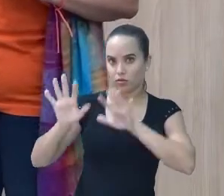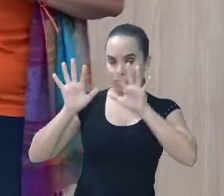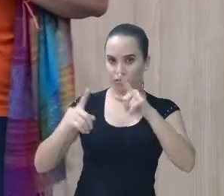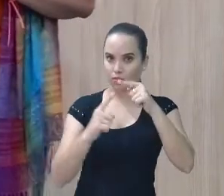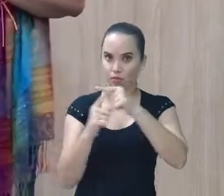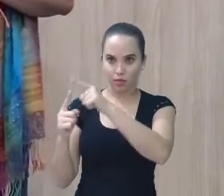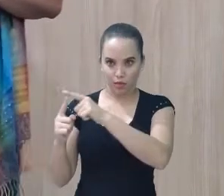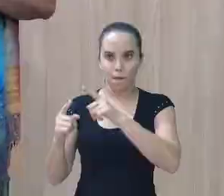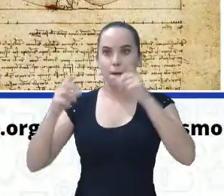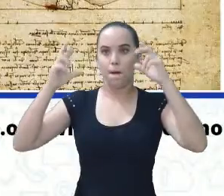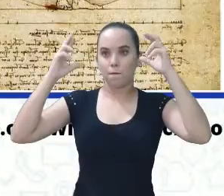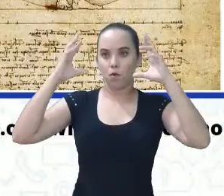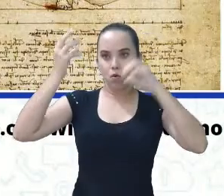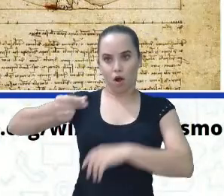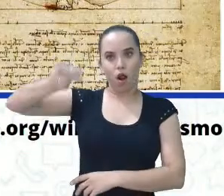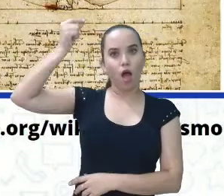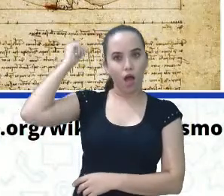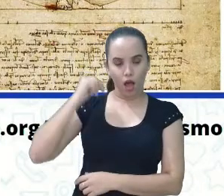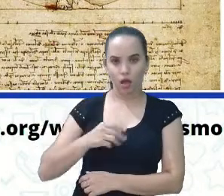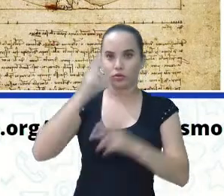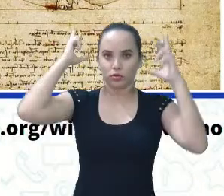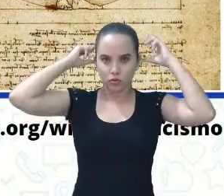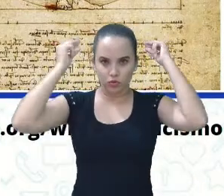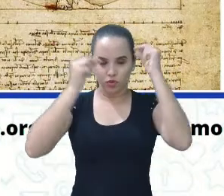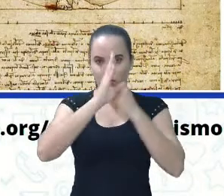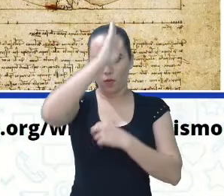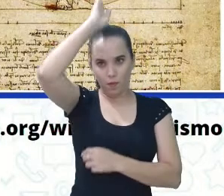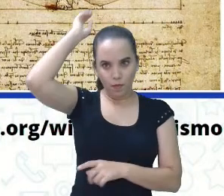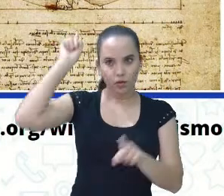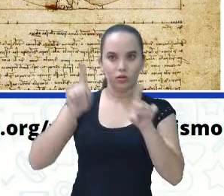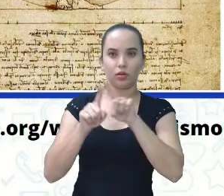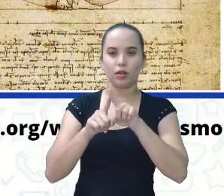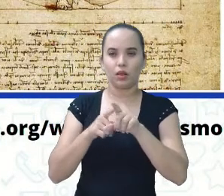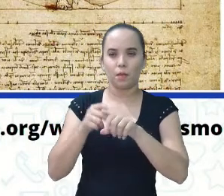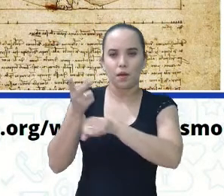clássico greco-romano, a busca da perfeição estética,